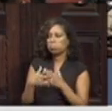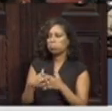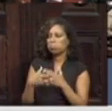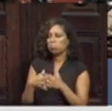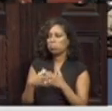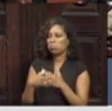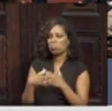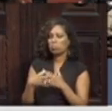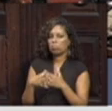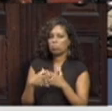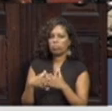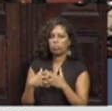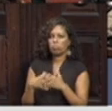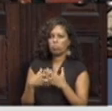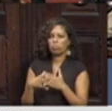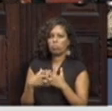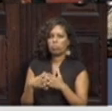Verdade.